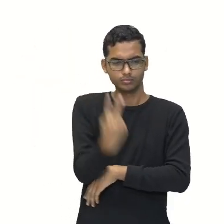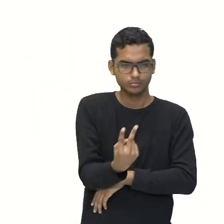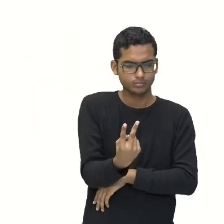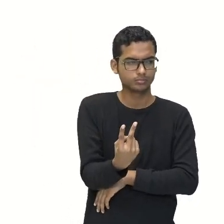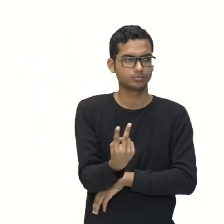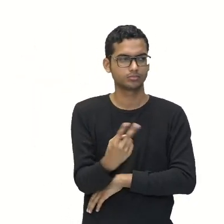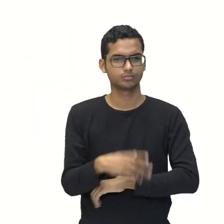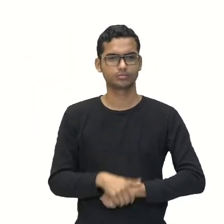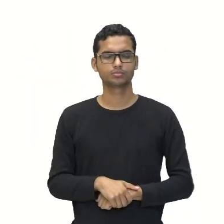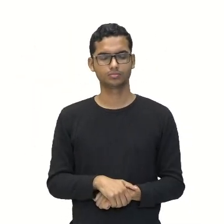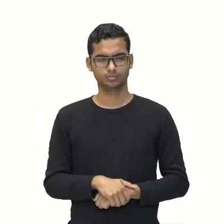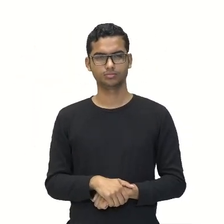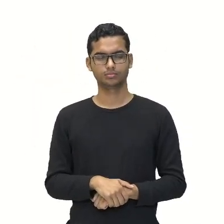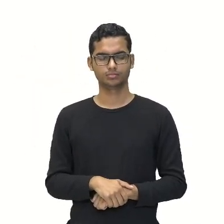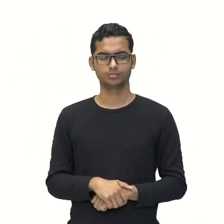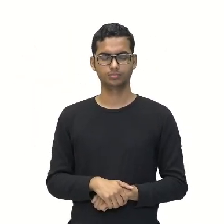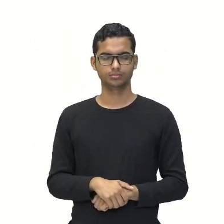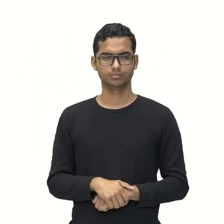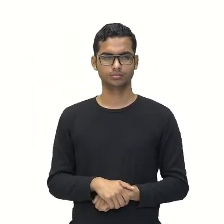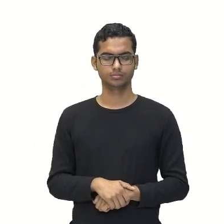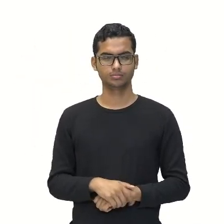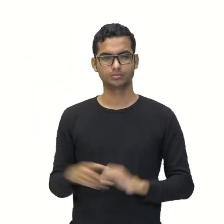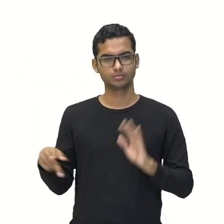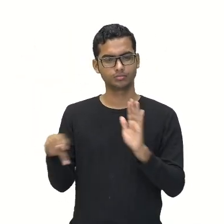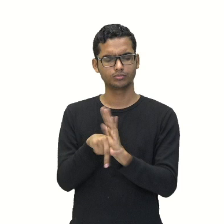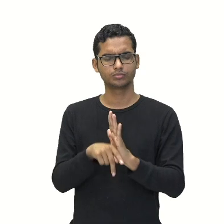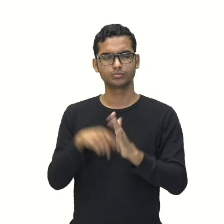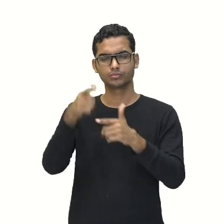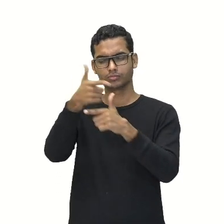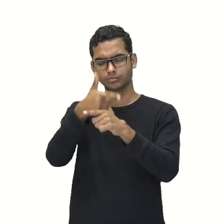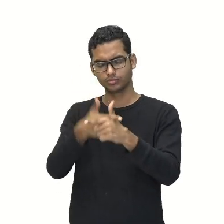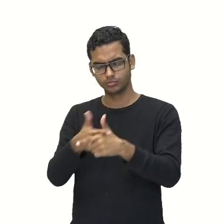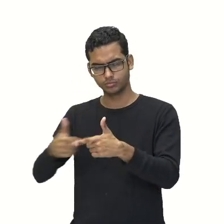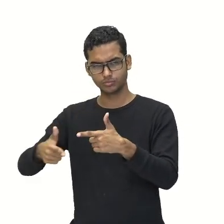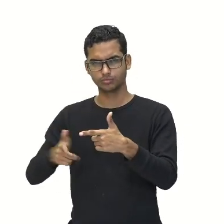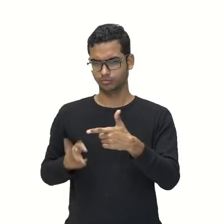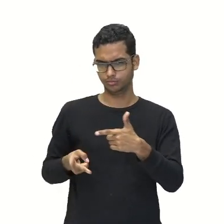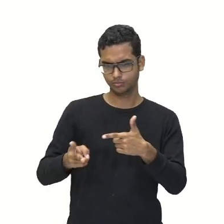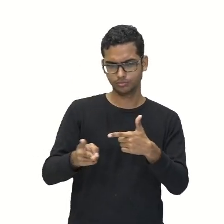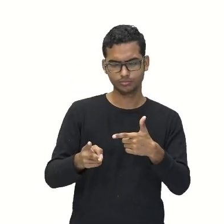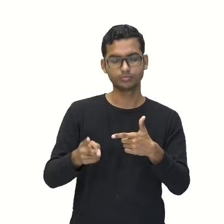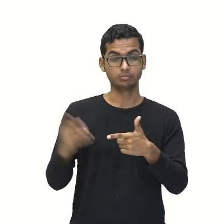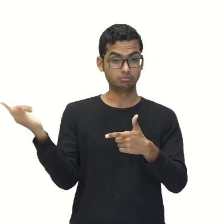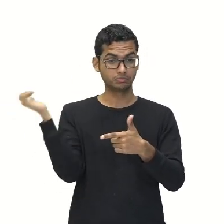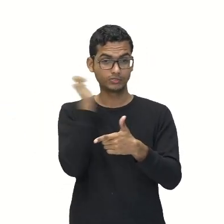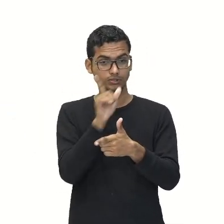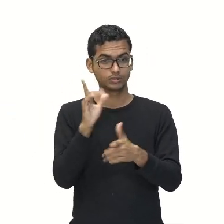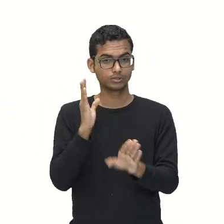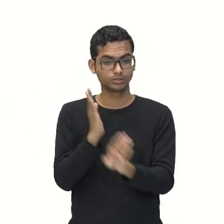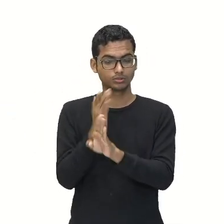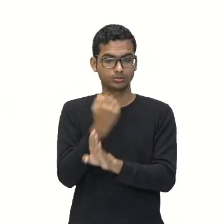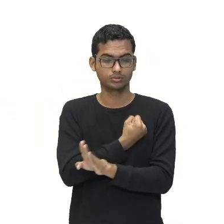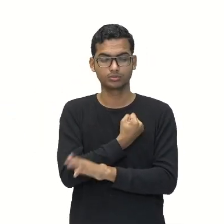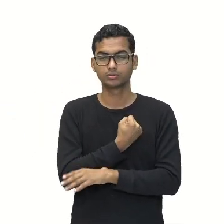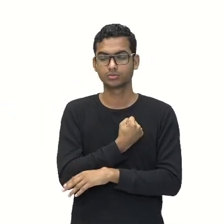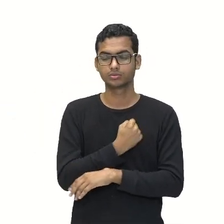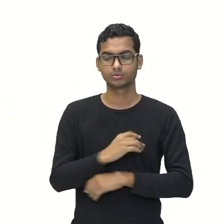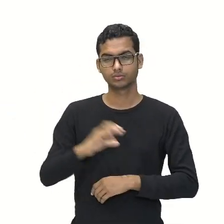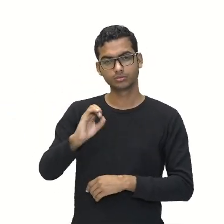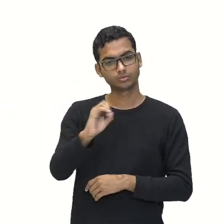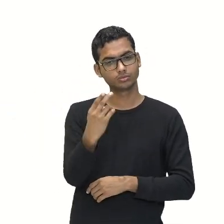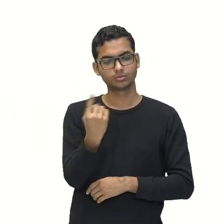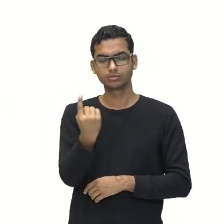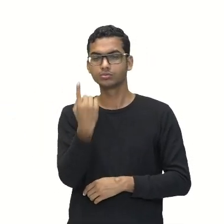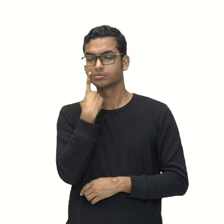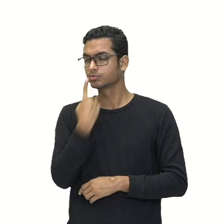decompor o número, nada mais é do que você dividir esse número sucessivamente, tá? Então, a gente sempre começa